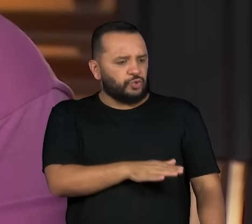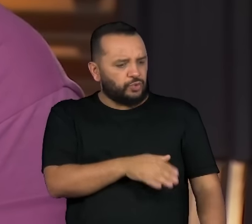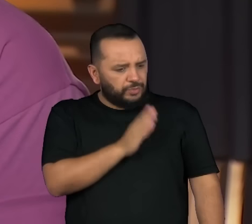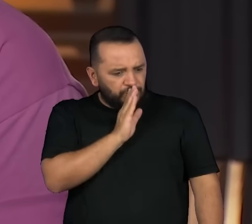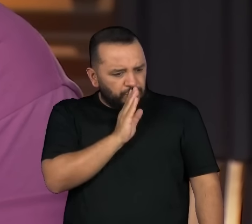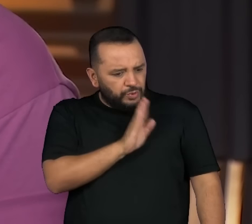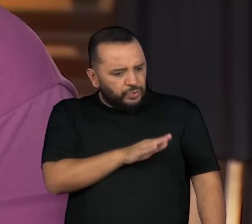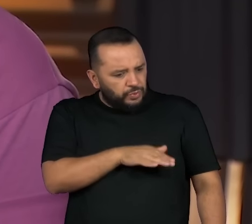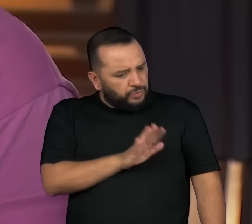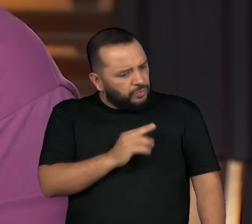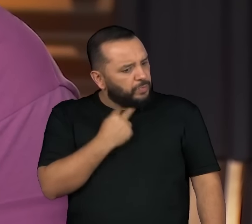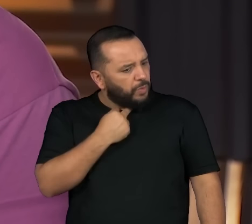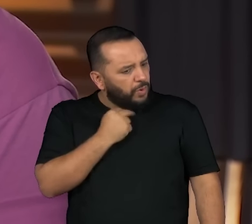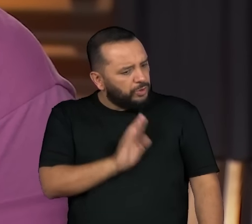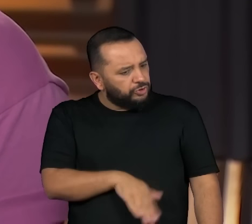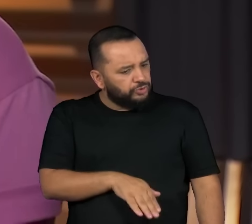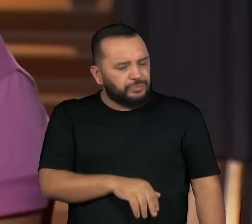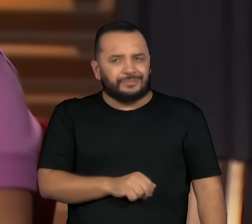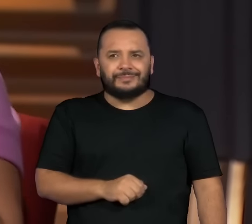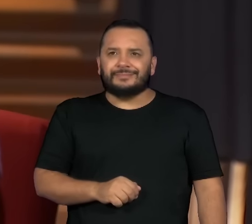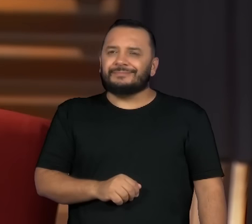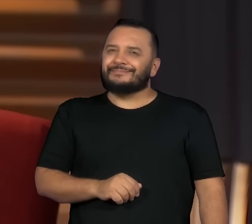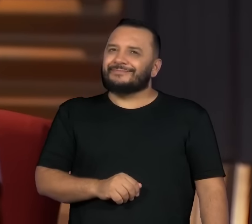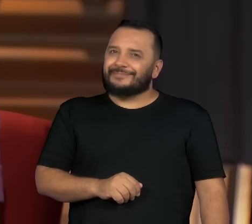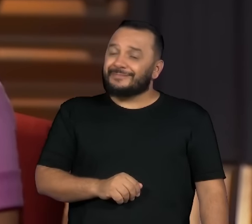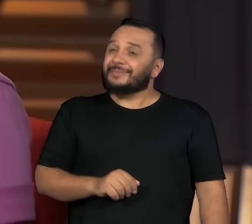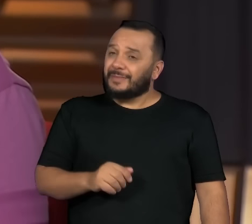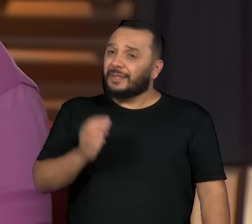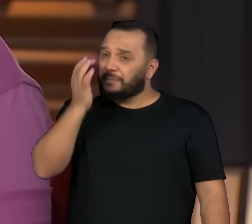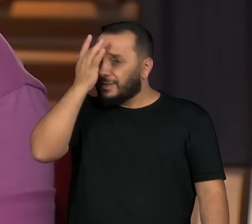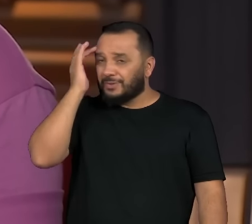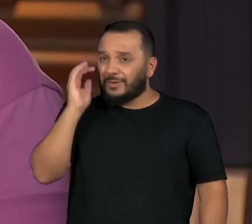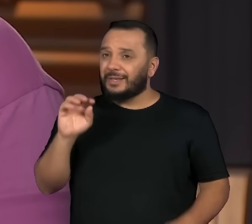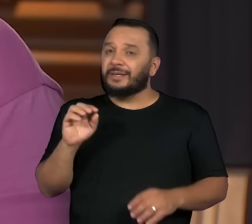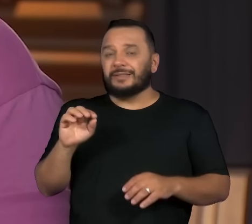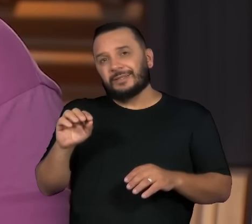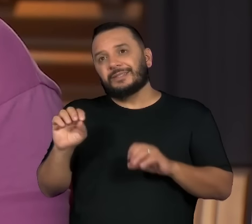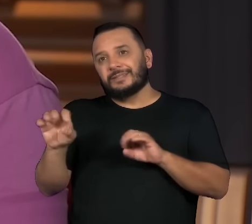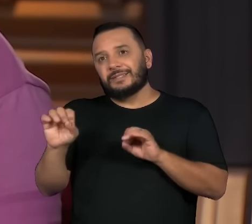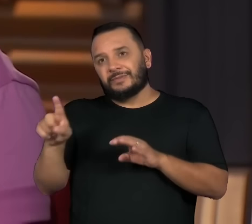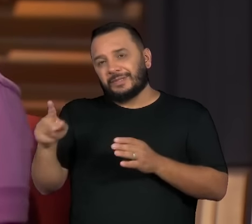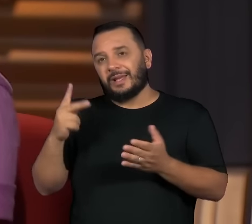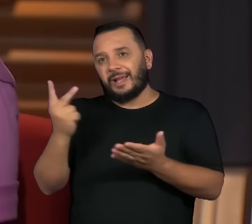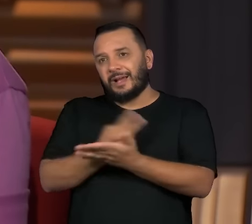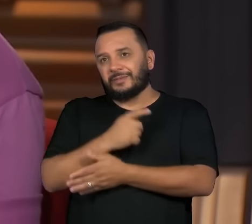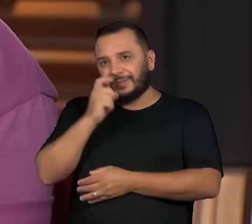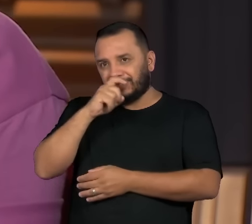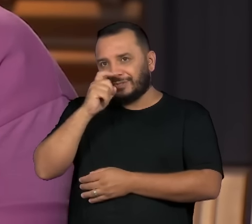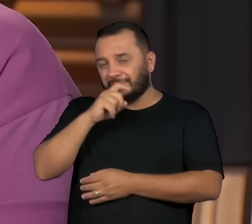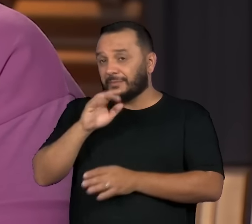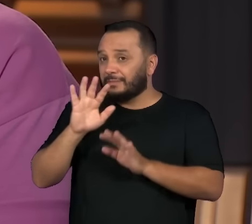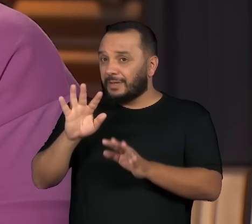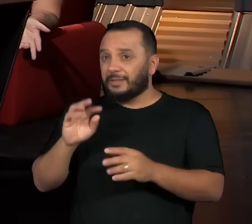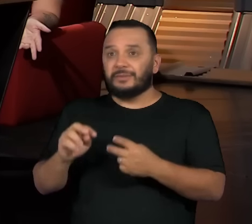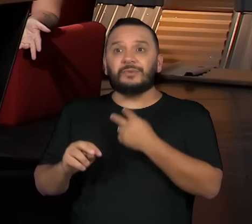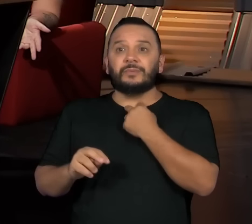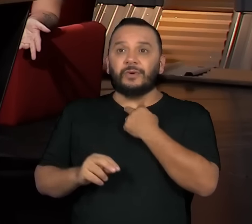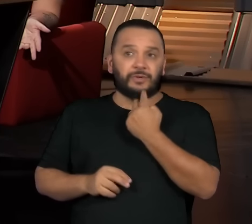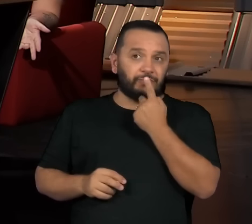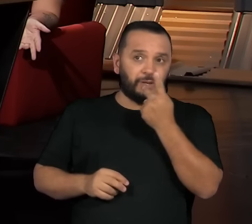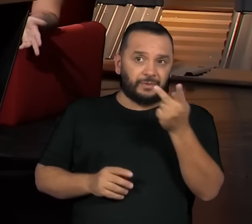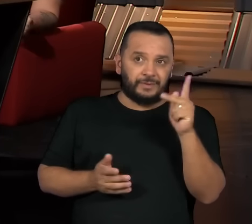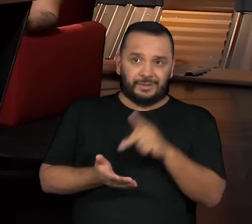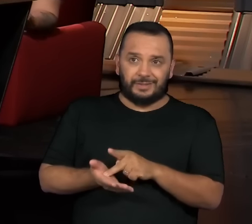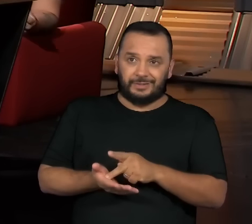de Deus. E aí você é ensinado que é errado mentir. Sim. Mas você também não pode falar a verdade. É